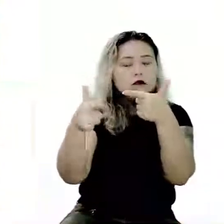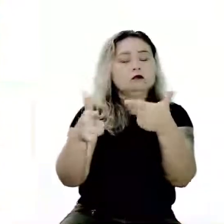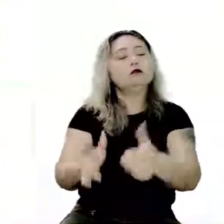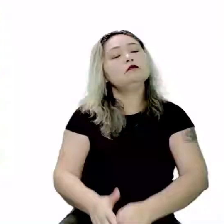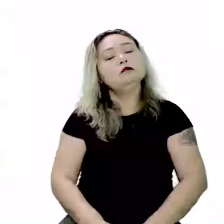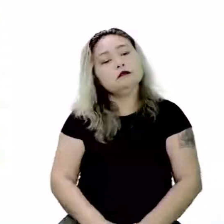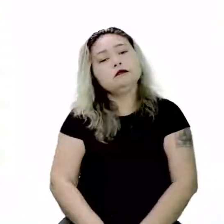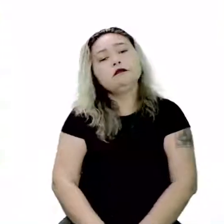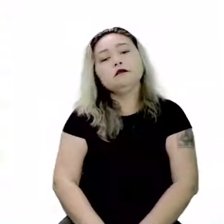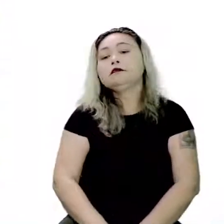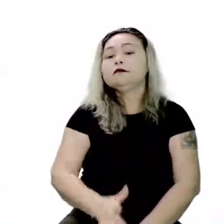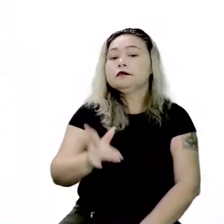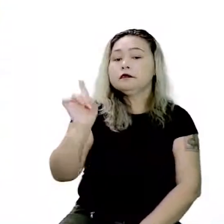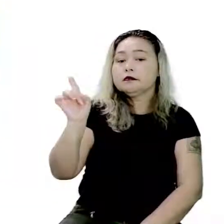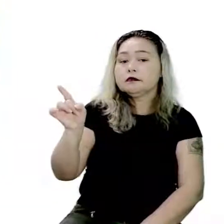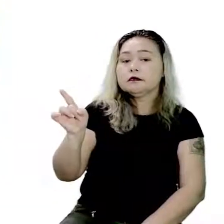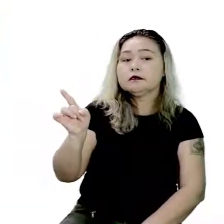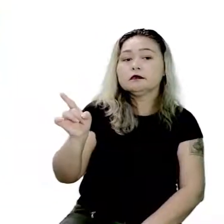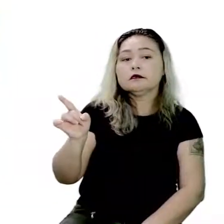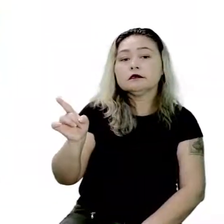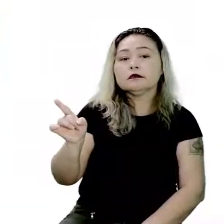Pois é, a ocupação humana